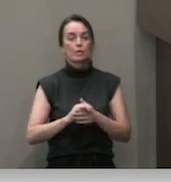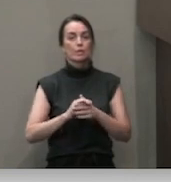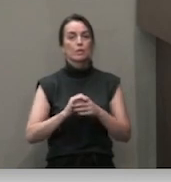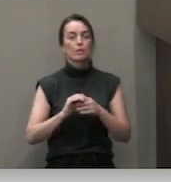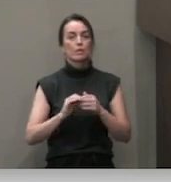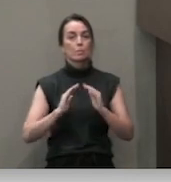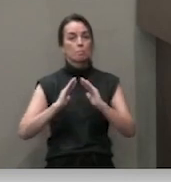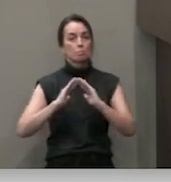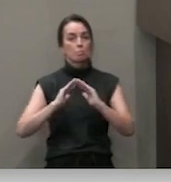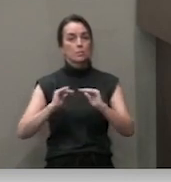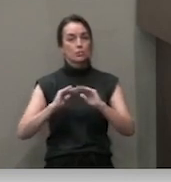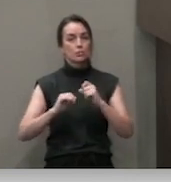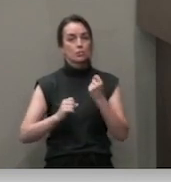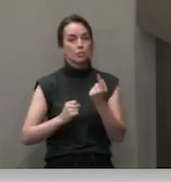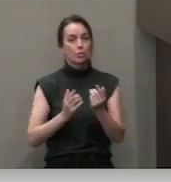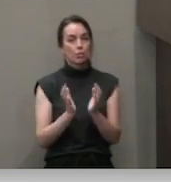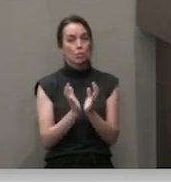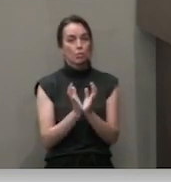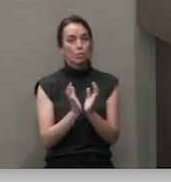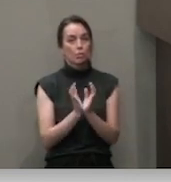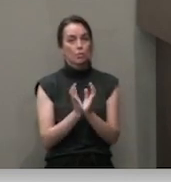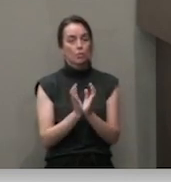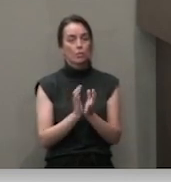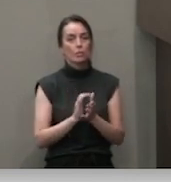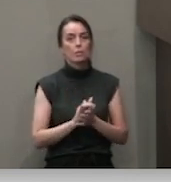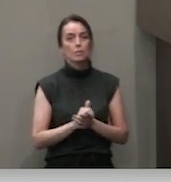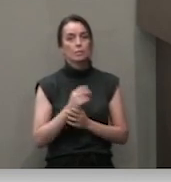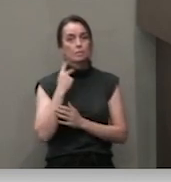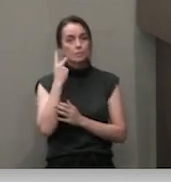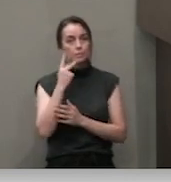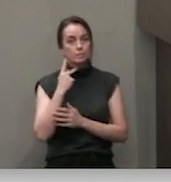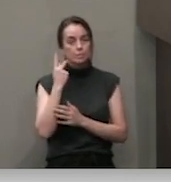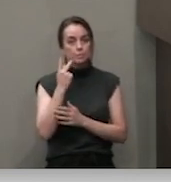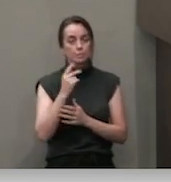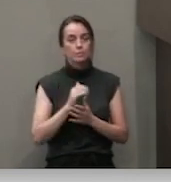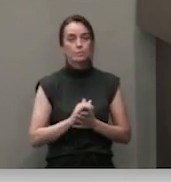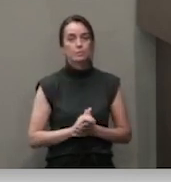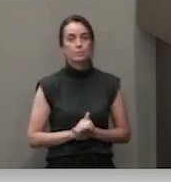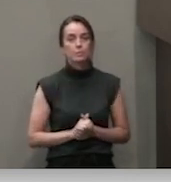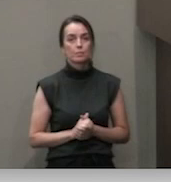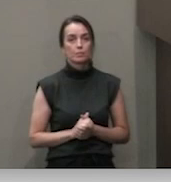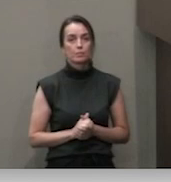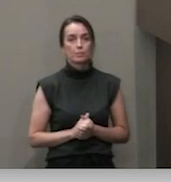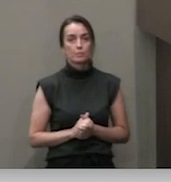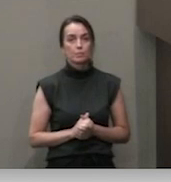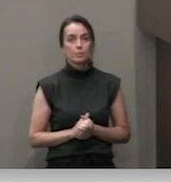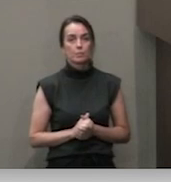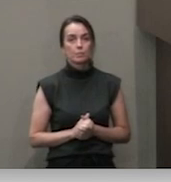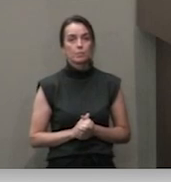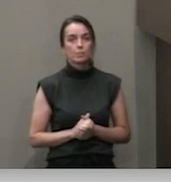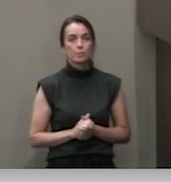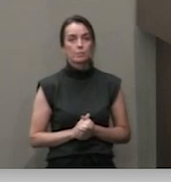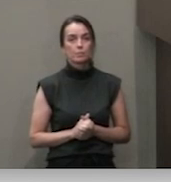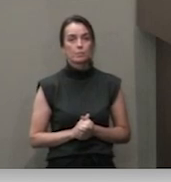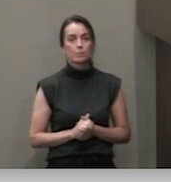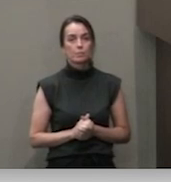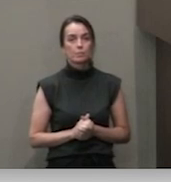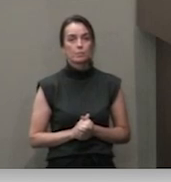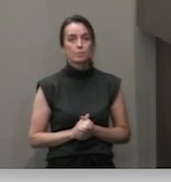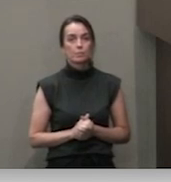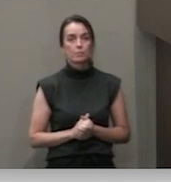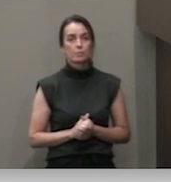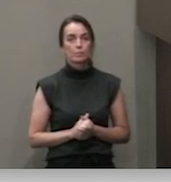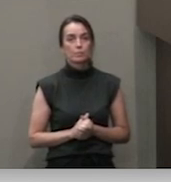vereadores vereadoras que são alguns que tão assim eh sendo